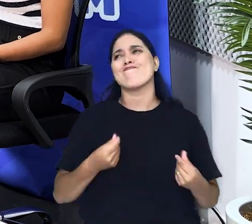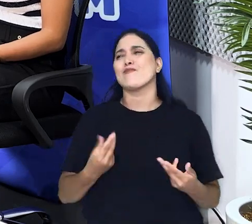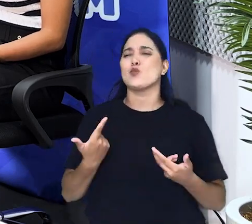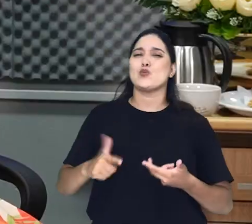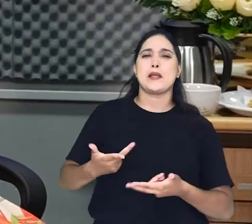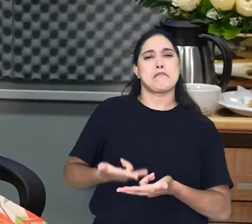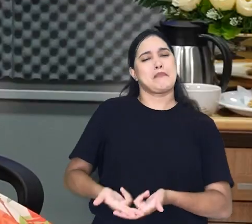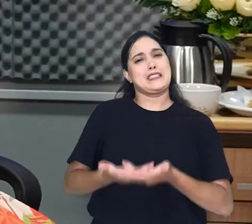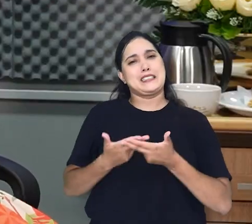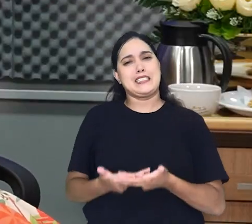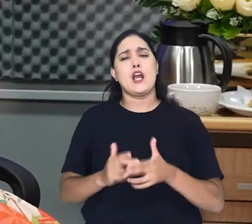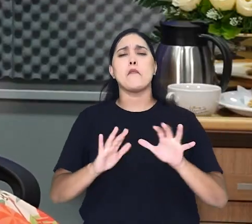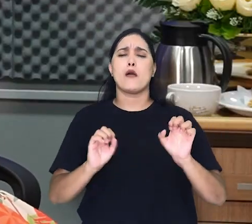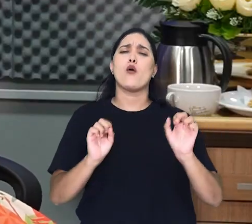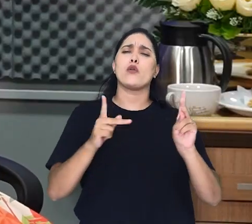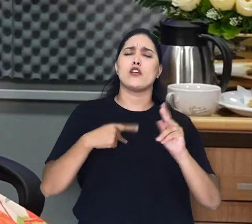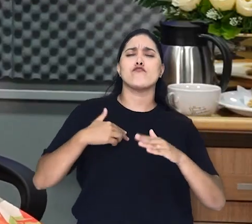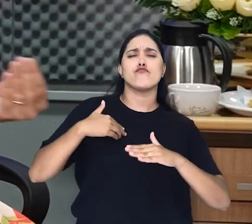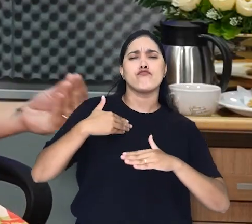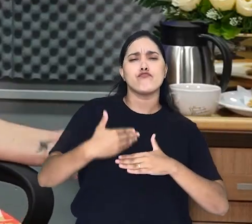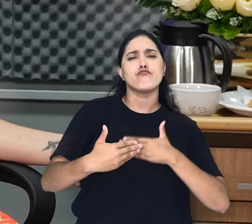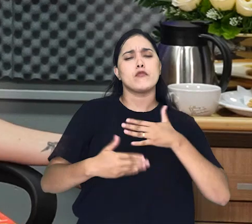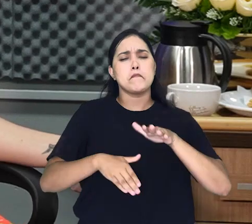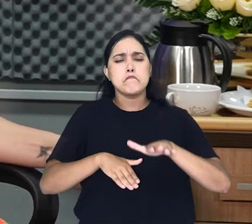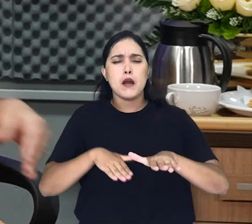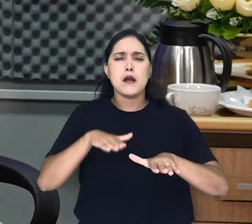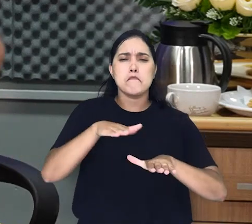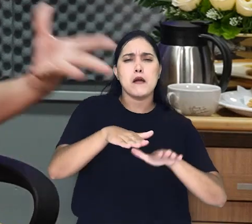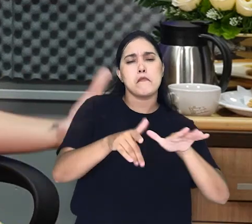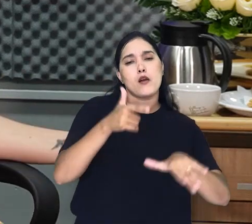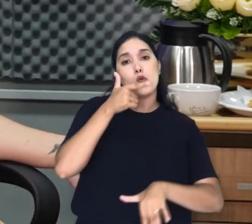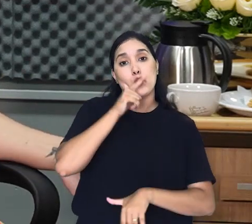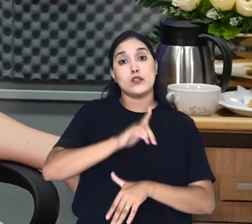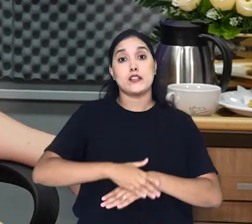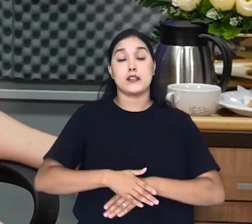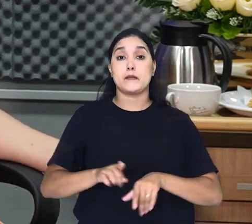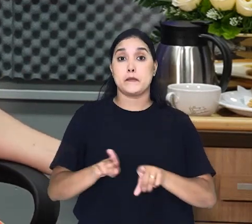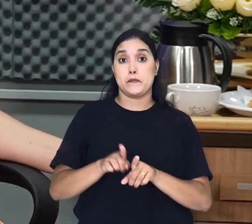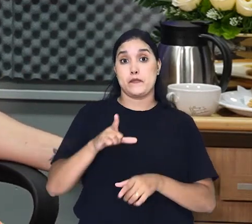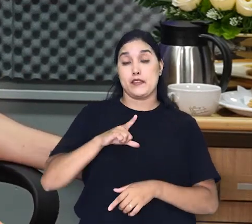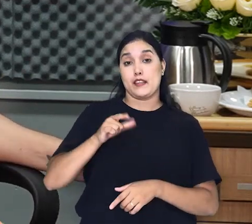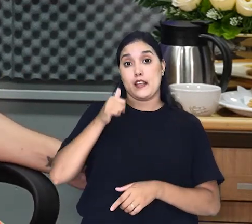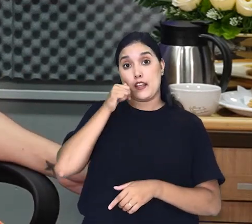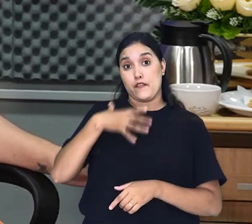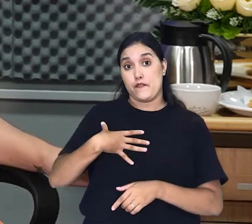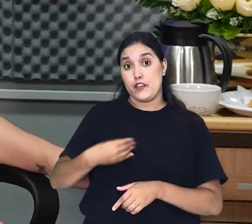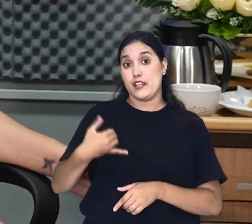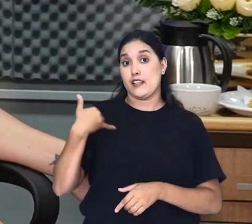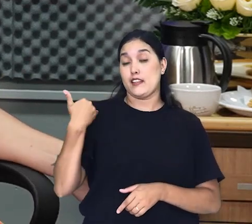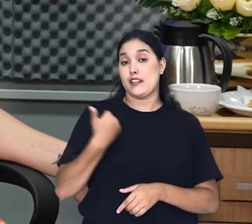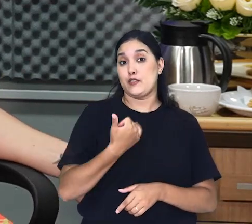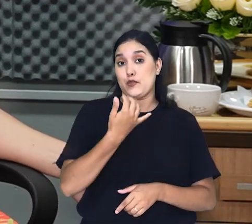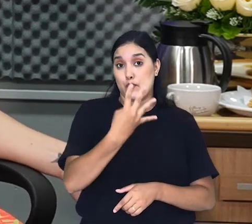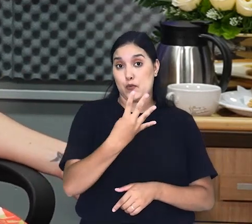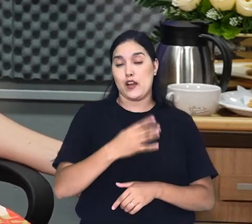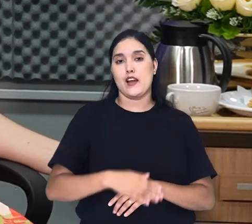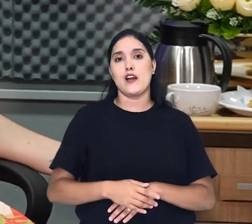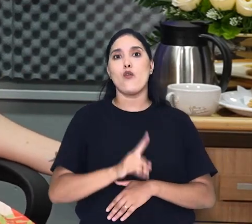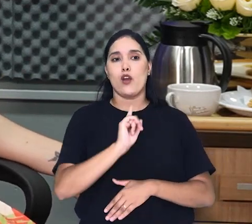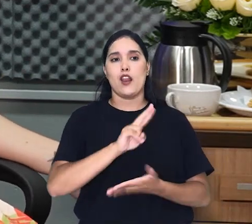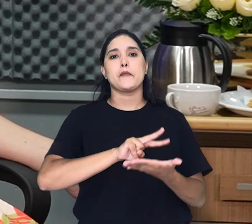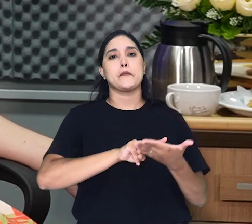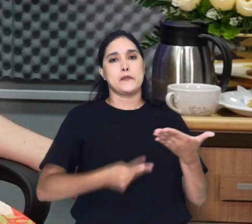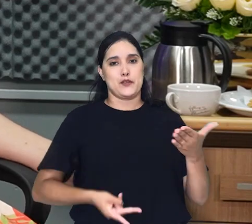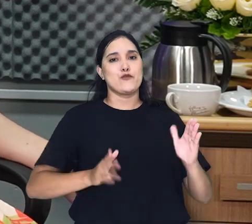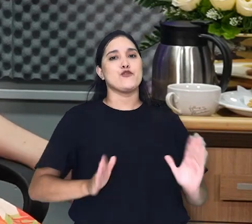ele que aprendeu comigo. Ele era muito limitado, ele só sabia o alfabeto manual, bom dia, boa tarde, boa noite só. E eu que já